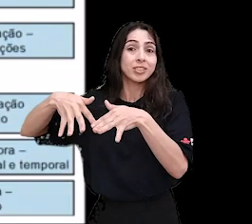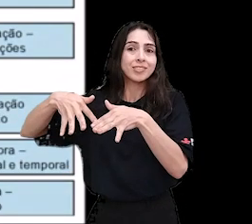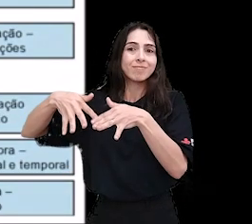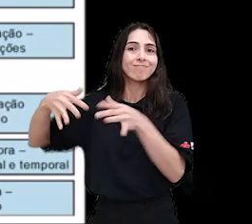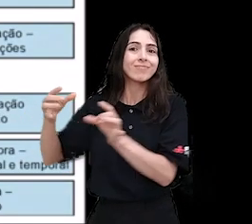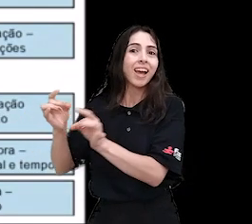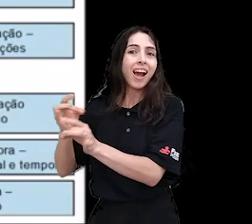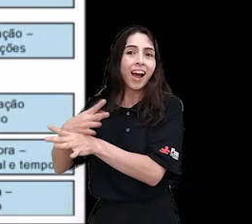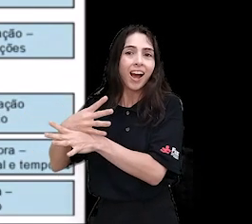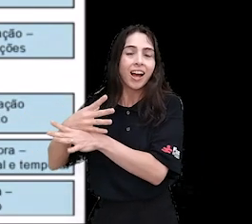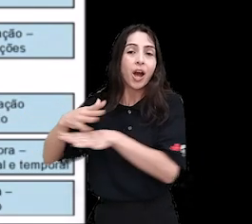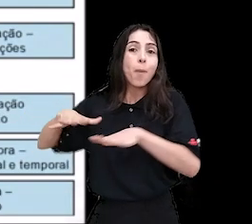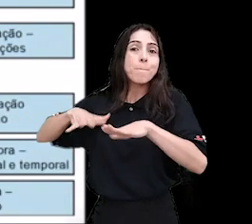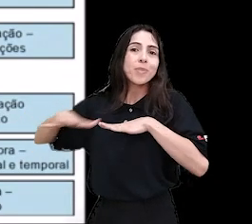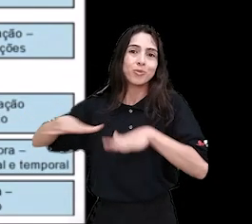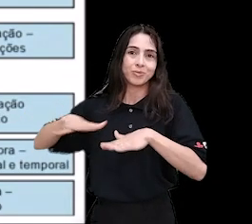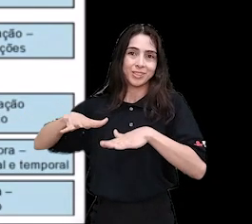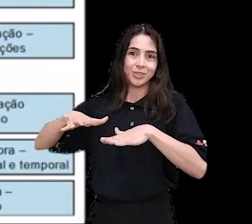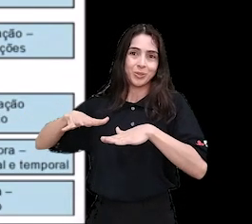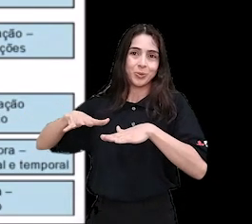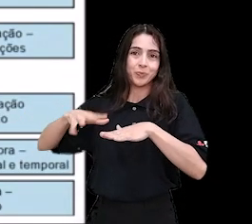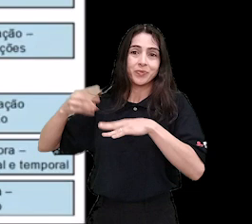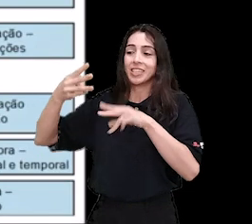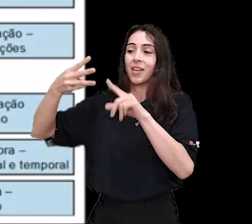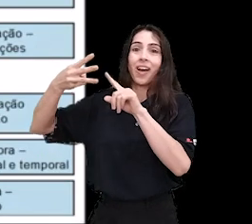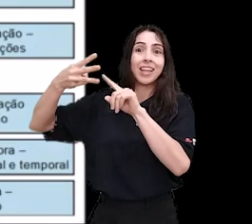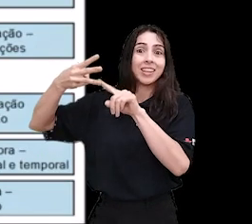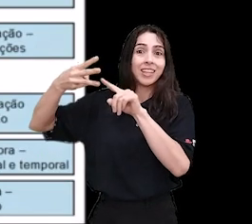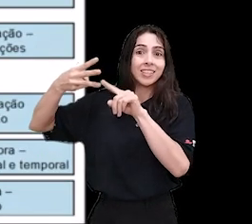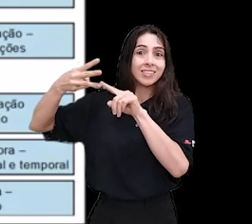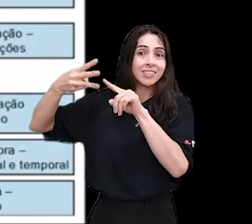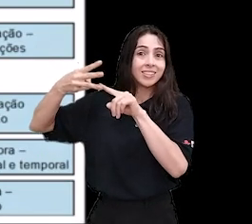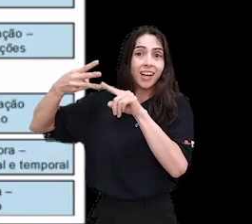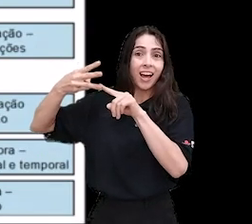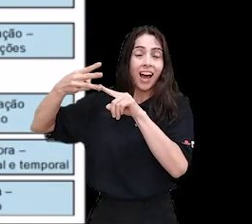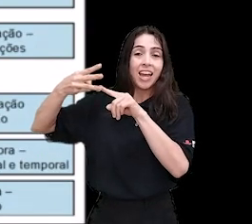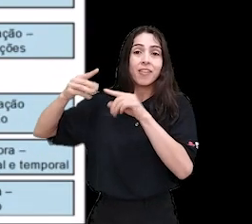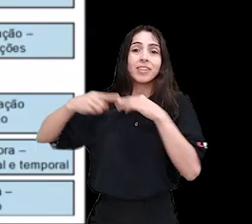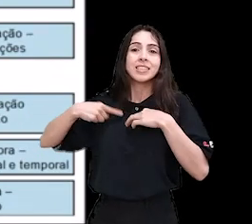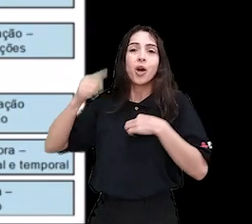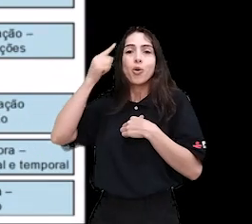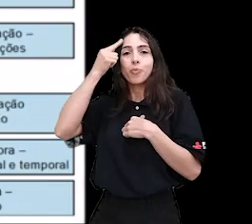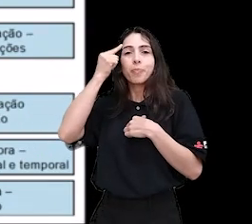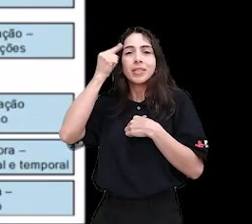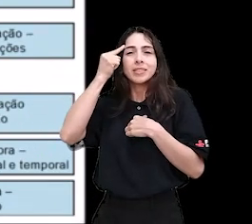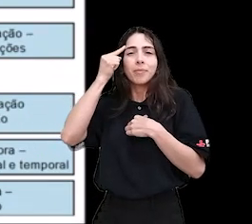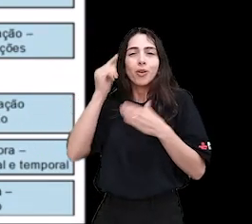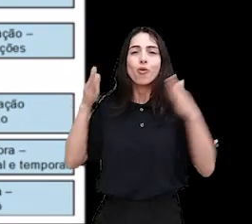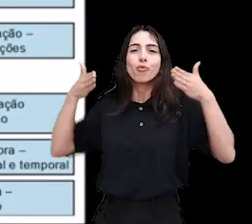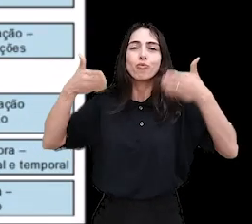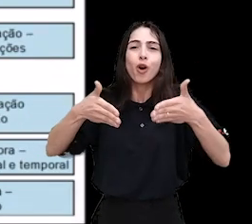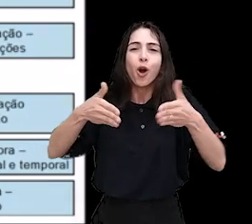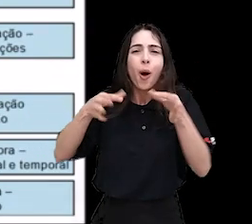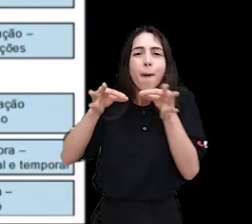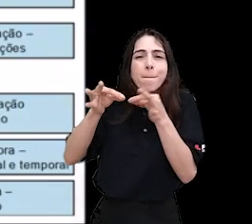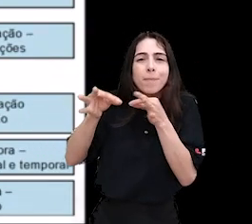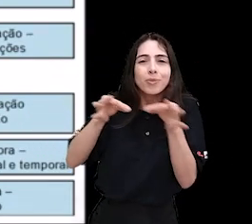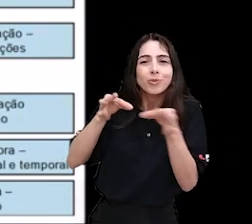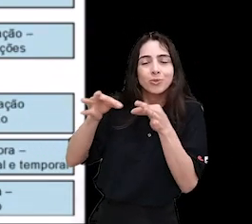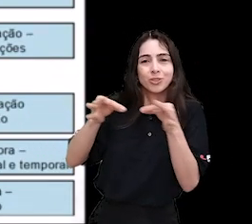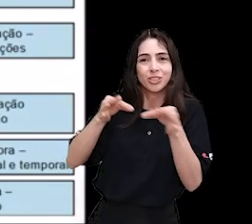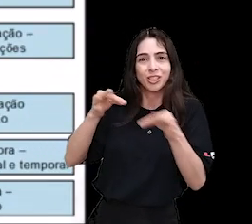ação motora, enquanto que a área terciária é a intenção. o planejamento da ação motora